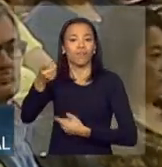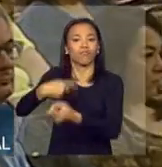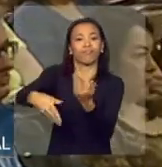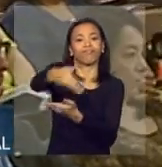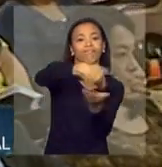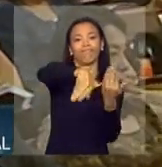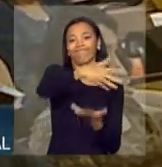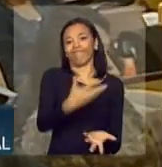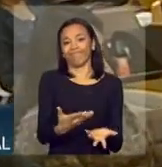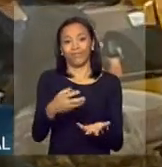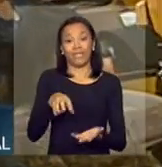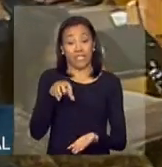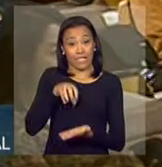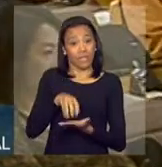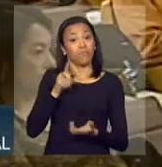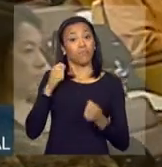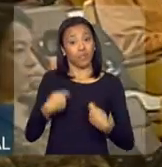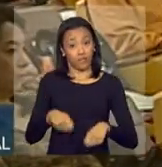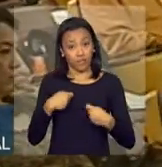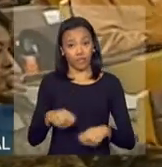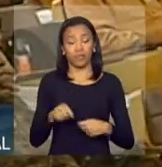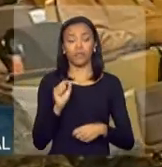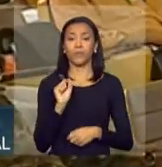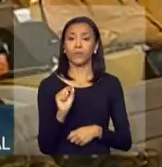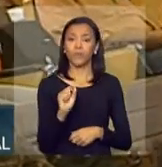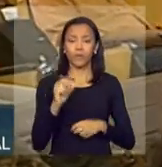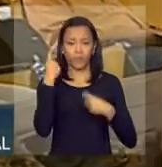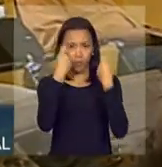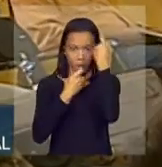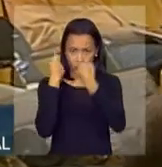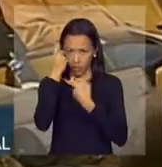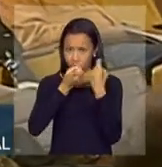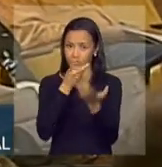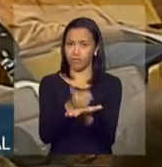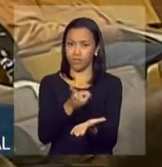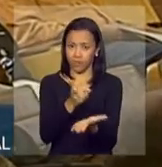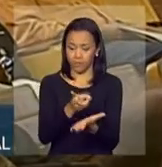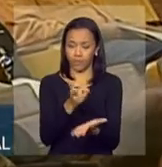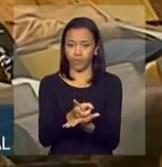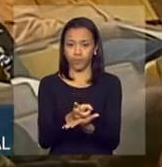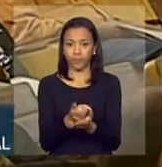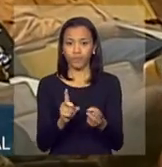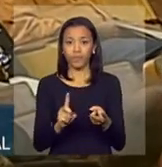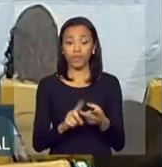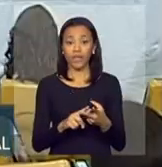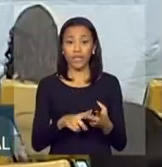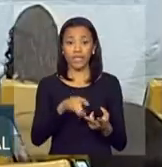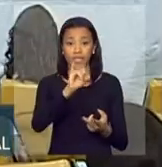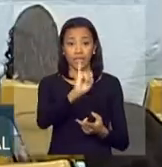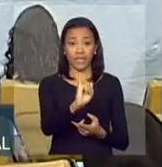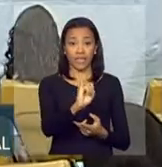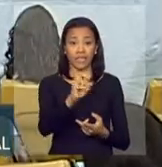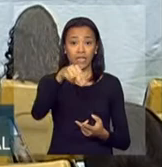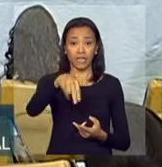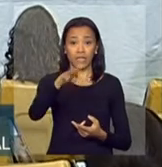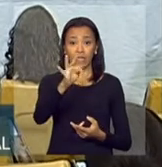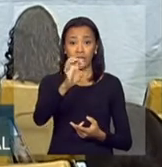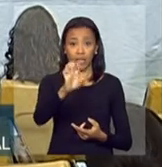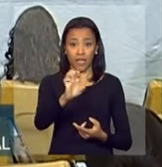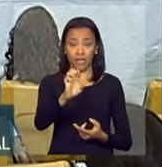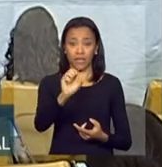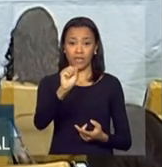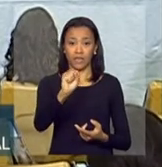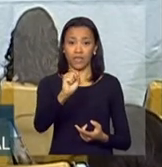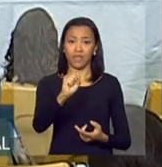da transversalidade, que deve ser uma questão, uma preocupação constante. A intersetorialidade não faz parte